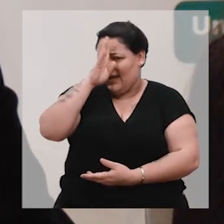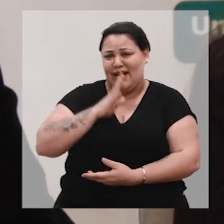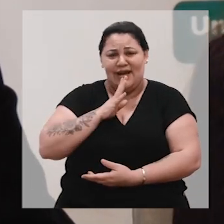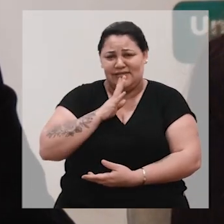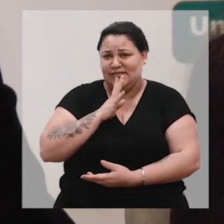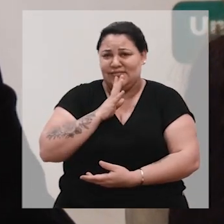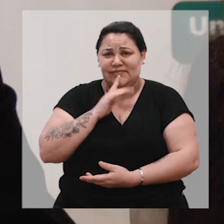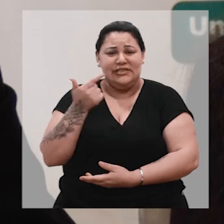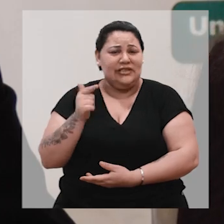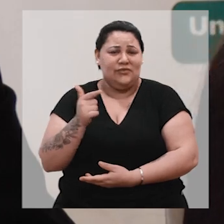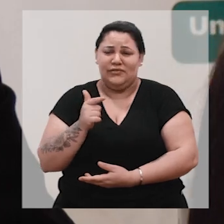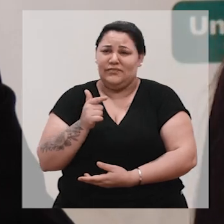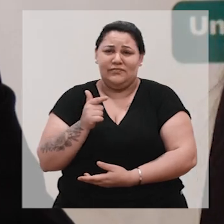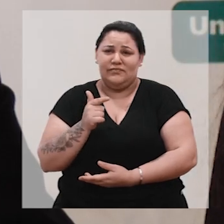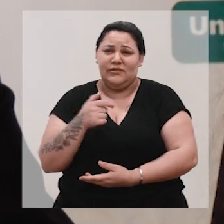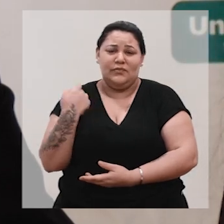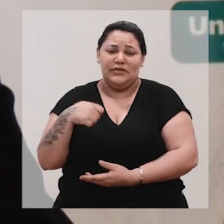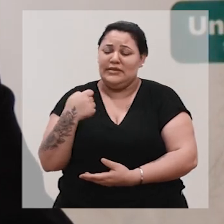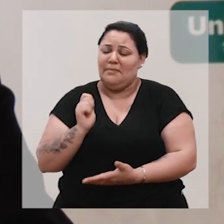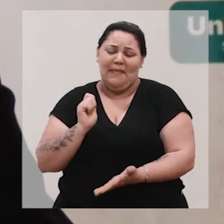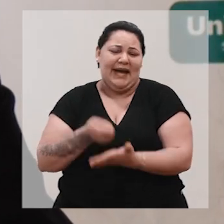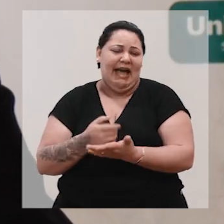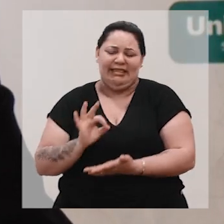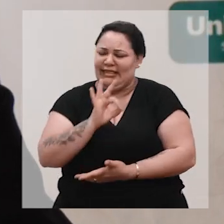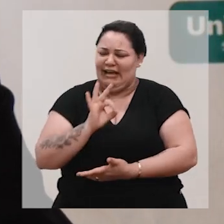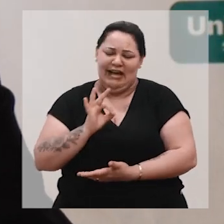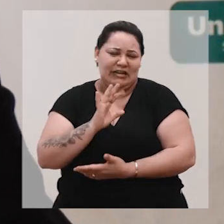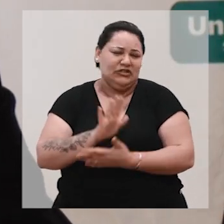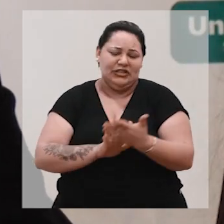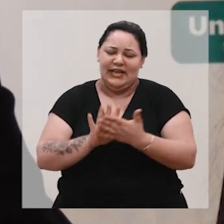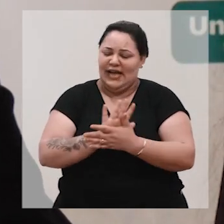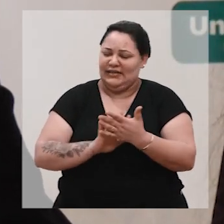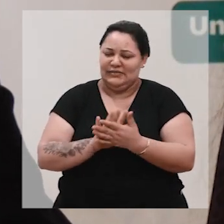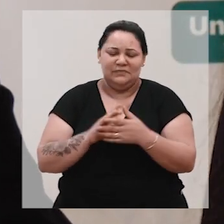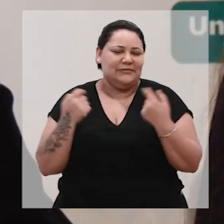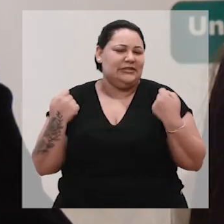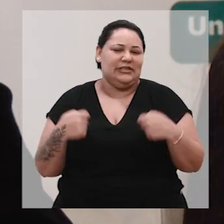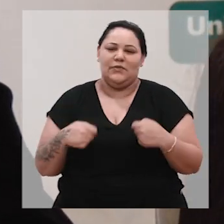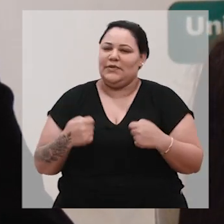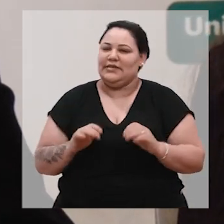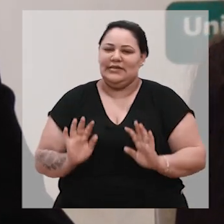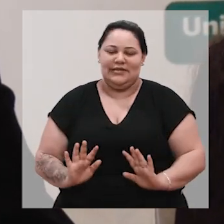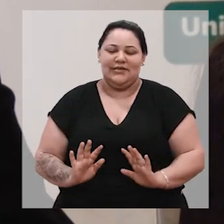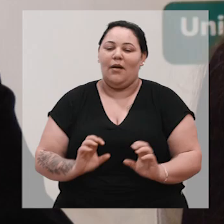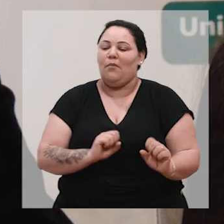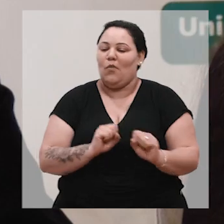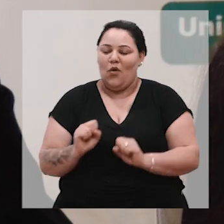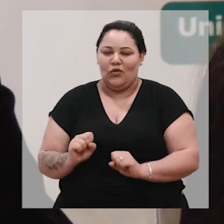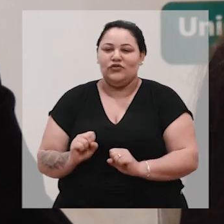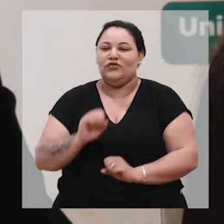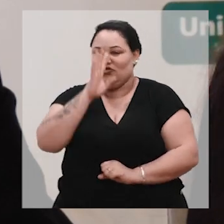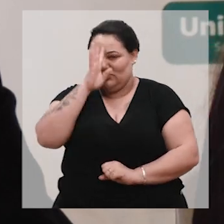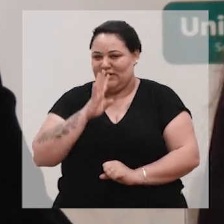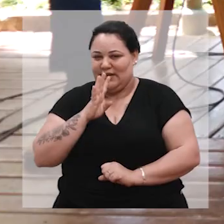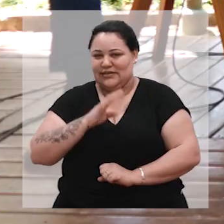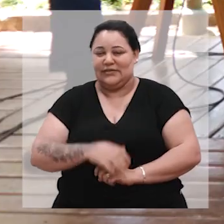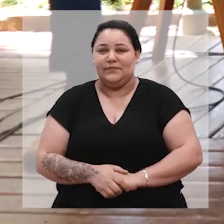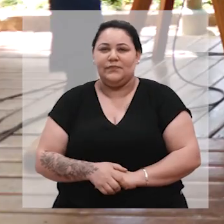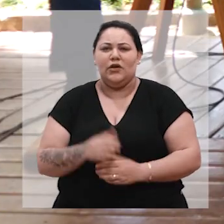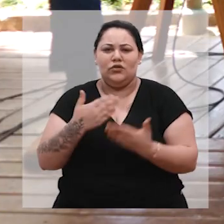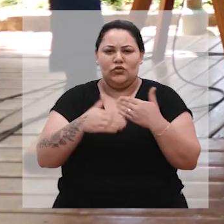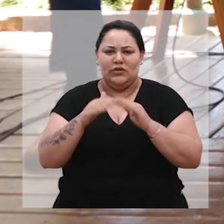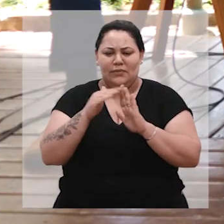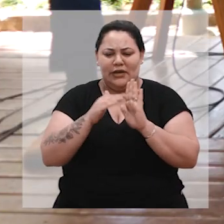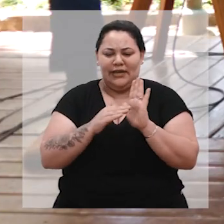é gratuito, né, não tem nenhuma forma, uma taxa, algo assim que tenha que ser pago para estar aqui lançando o seu livro.